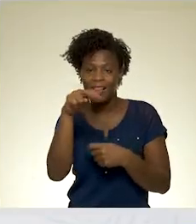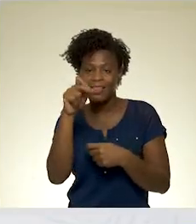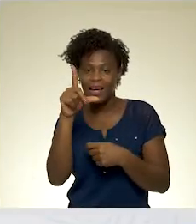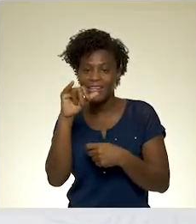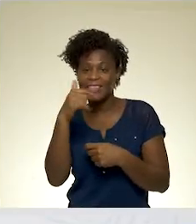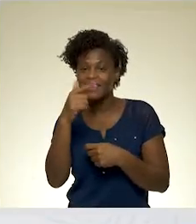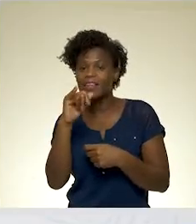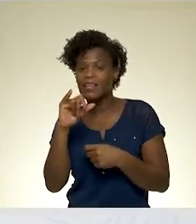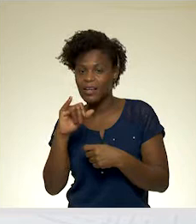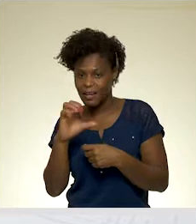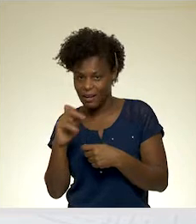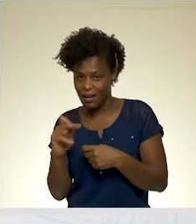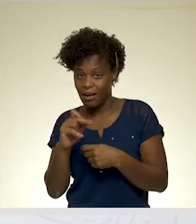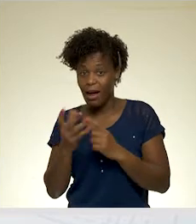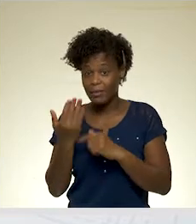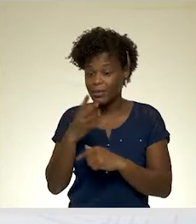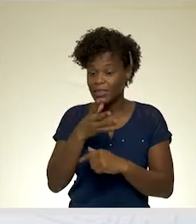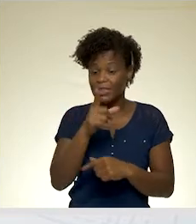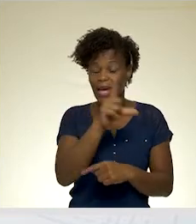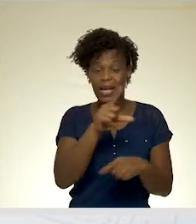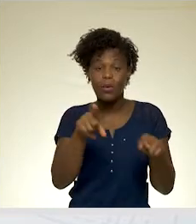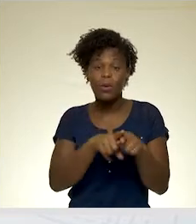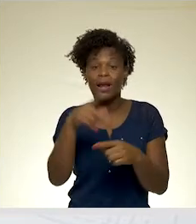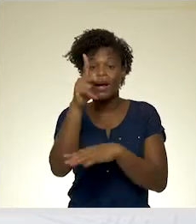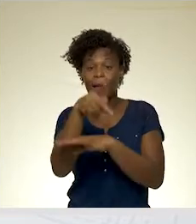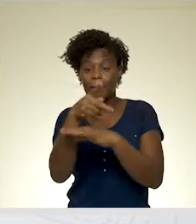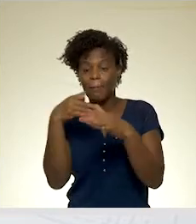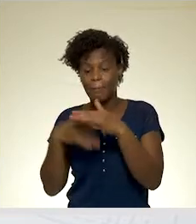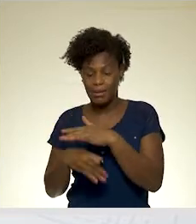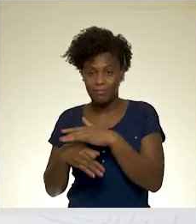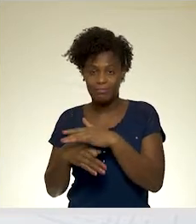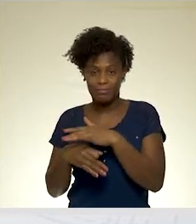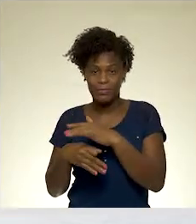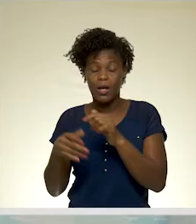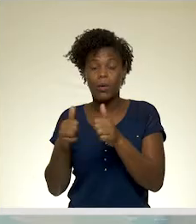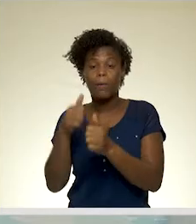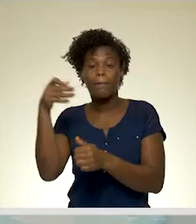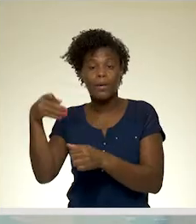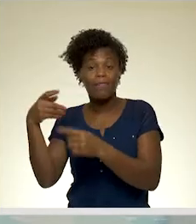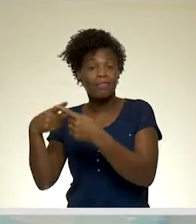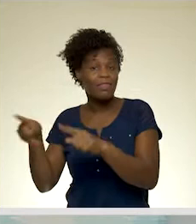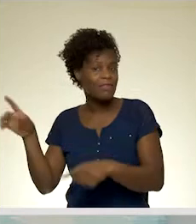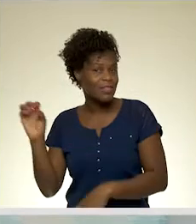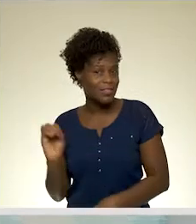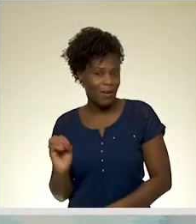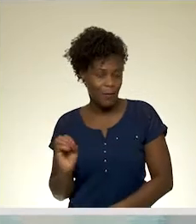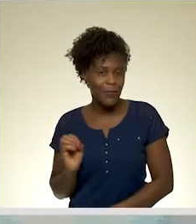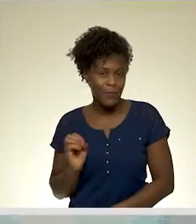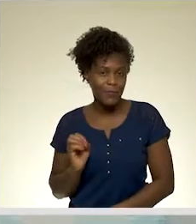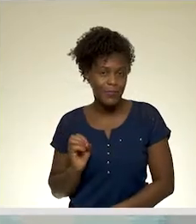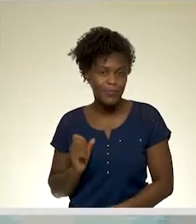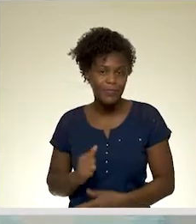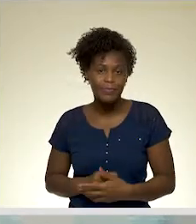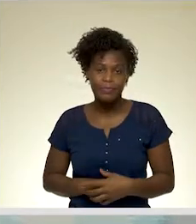analítica. Pela definição, L igual a K sobre P, com P diferente